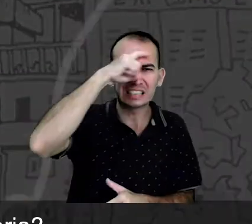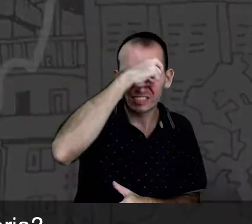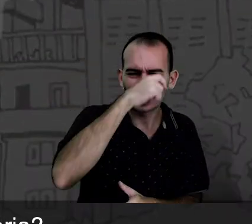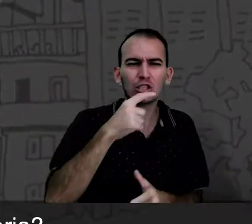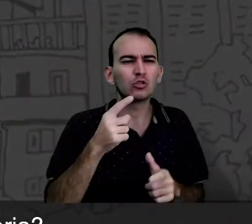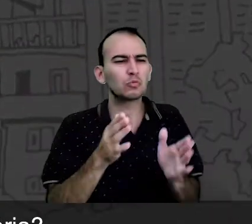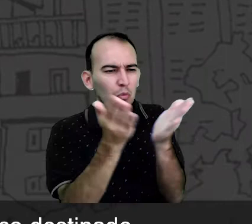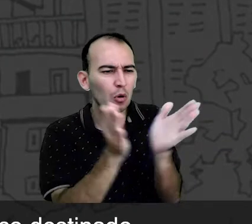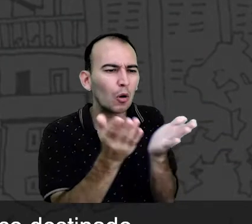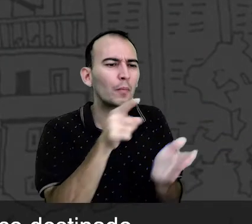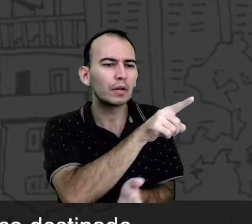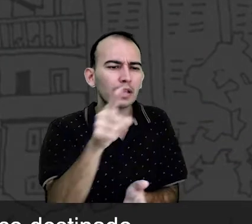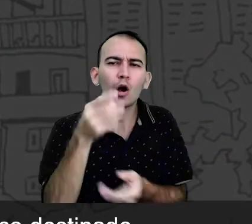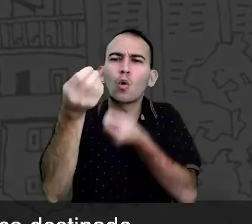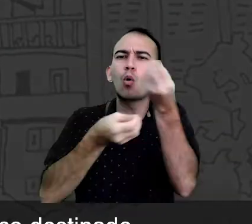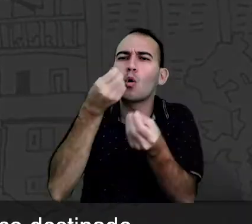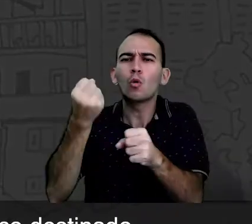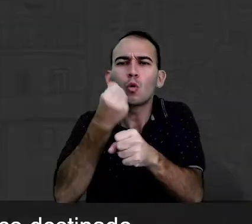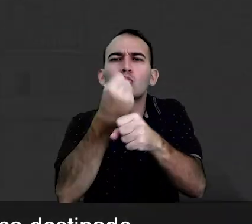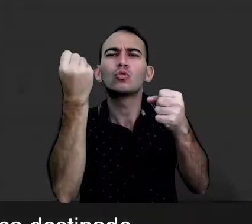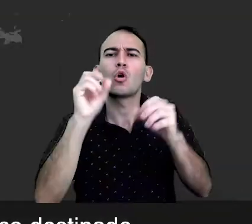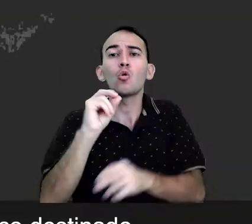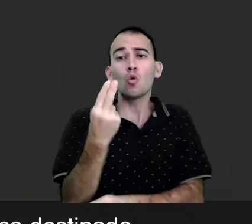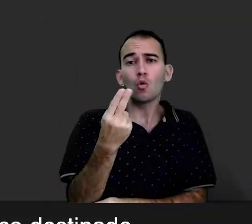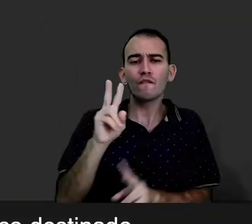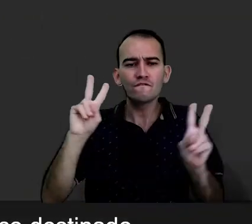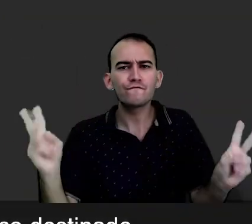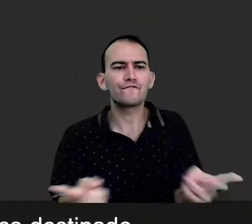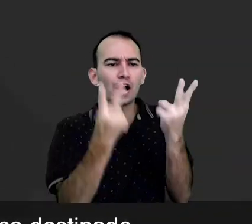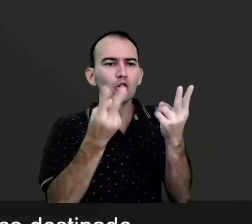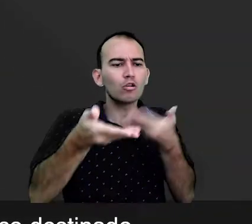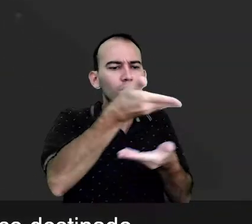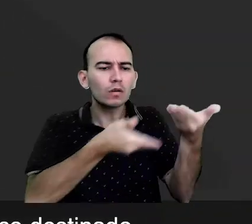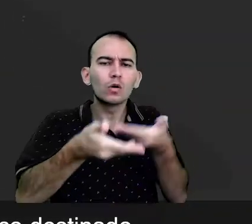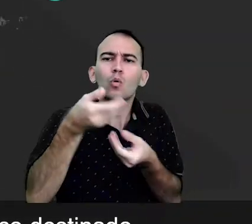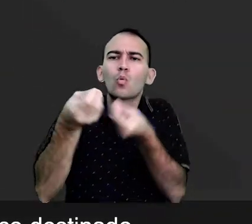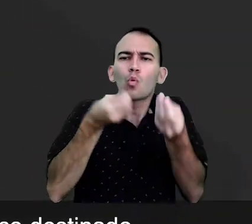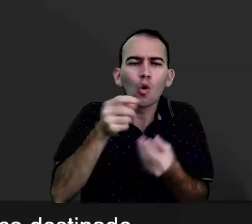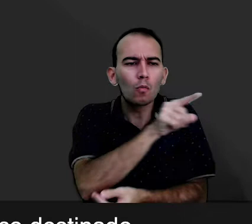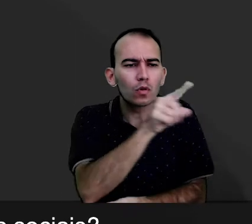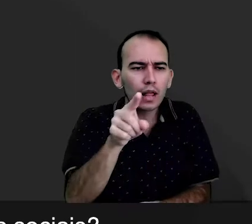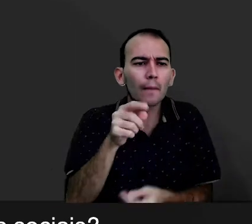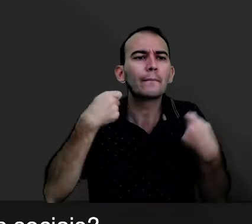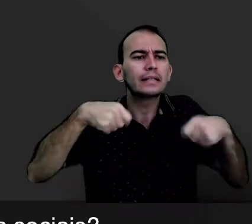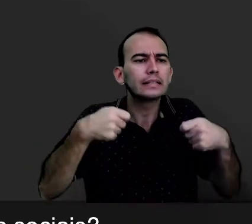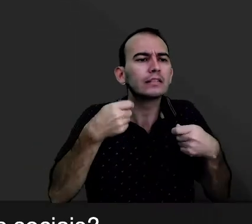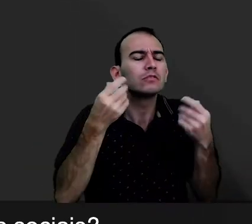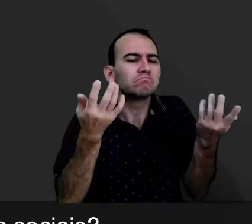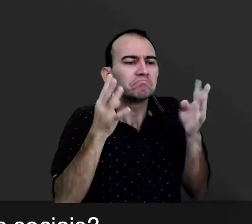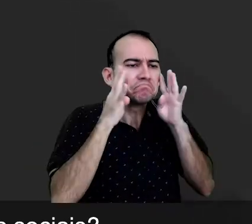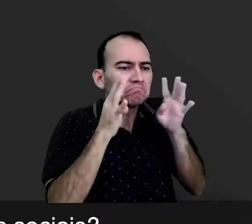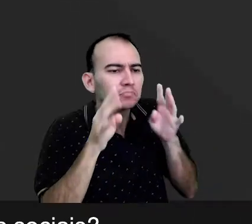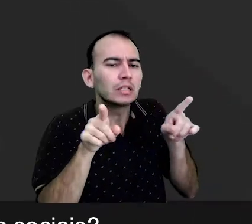da Grande Vitória? Como são construídos e quais são os valores em circulação no espaço destinado aos comentários,